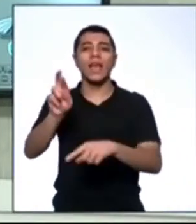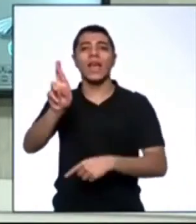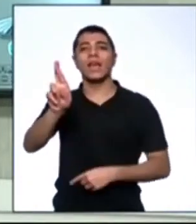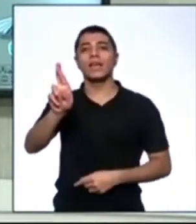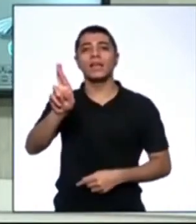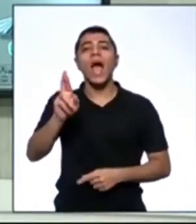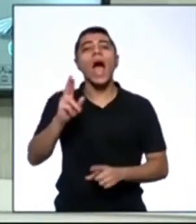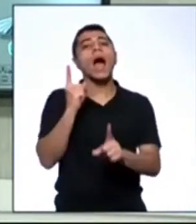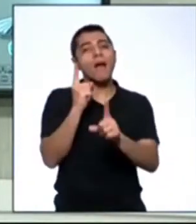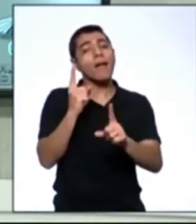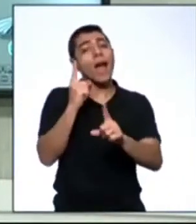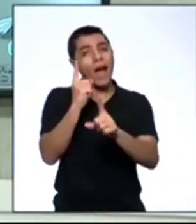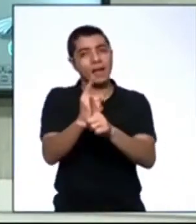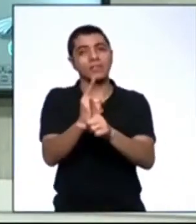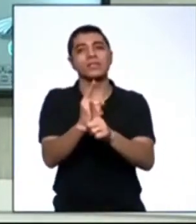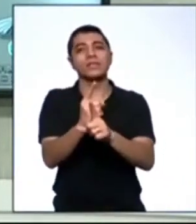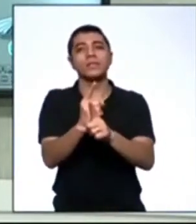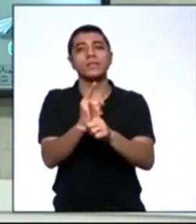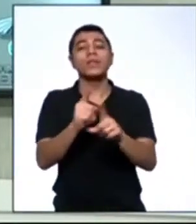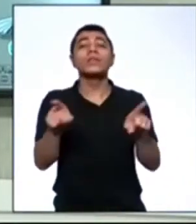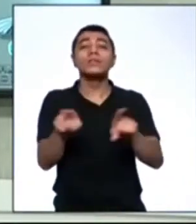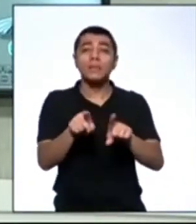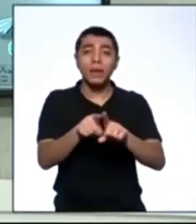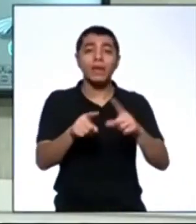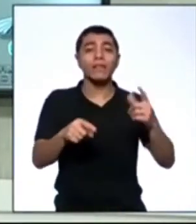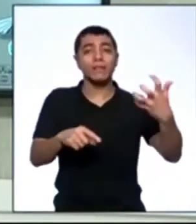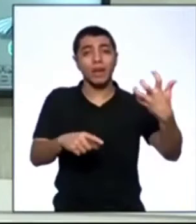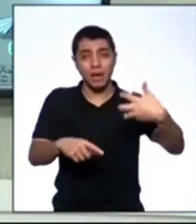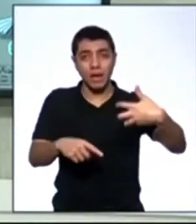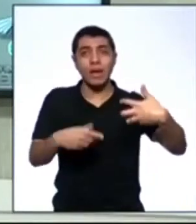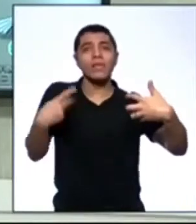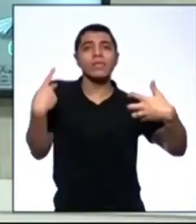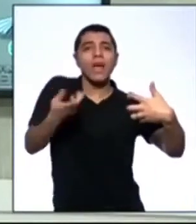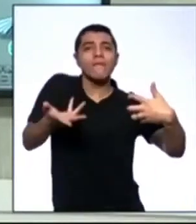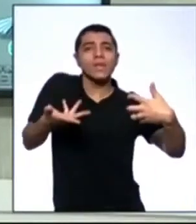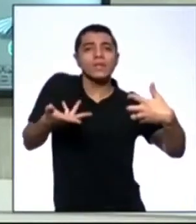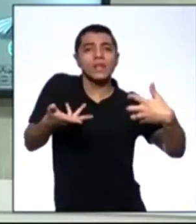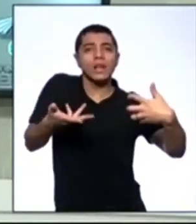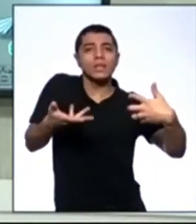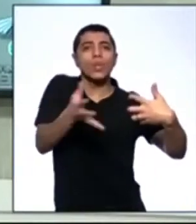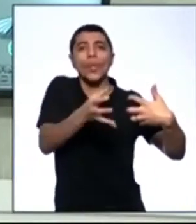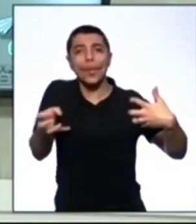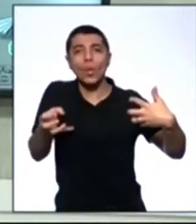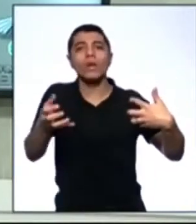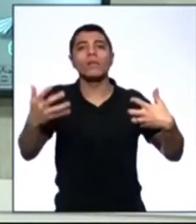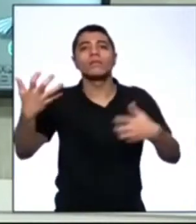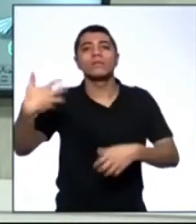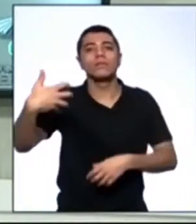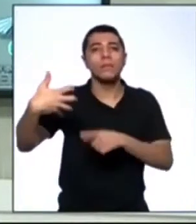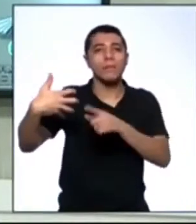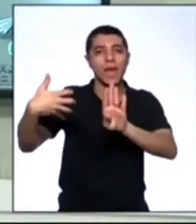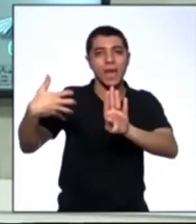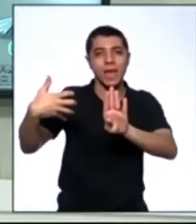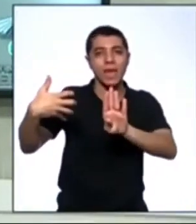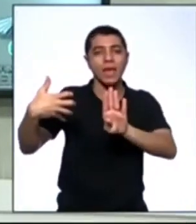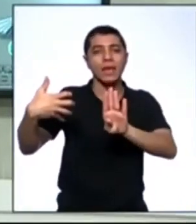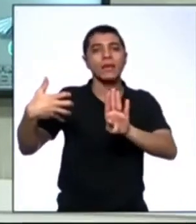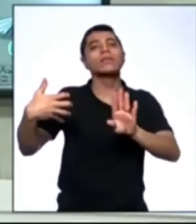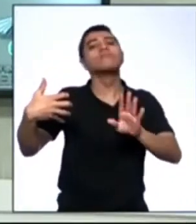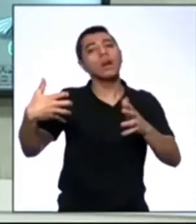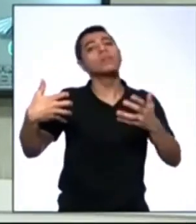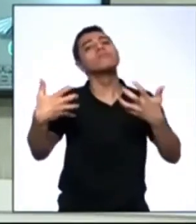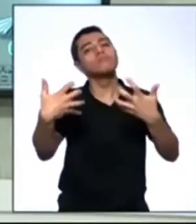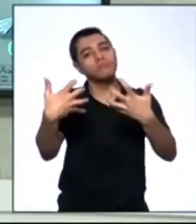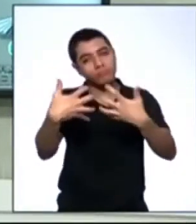velocidade passa para a engrenagem B, perifericamente, então, analogamente, eu posso dizer, essa velocidade também